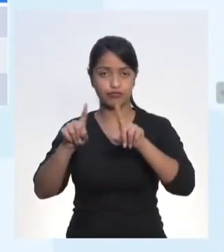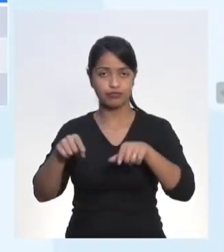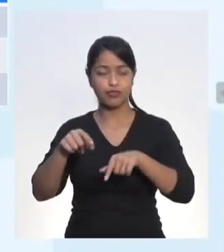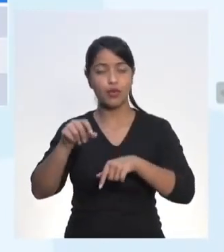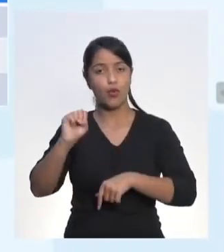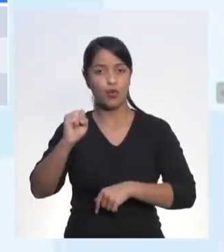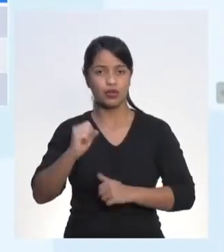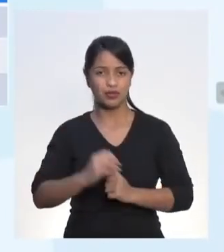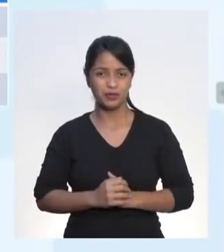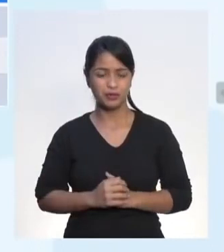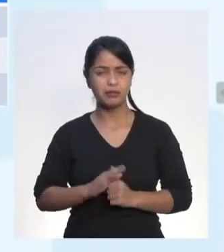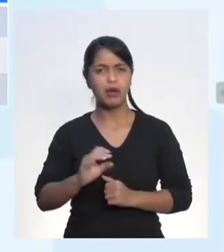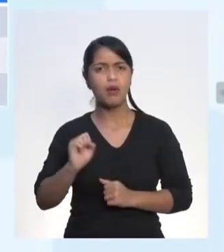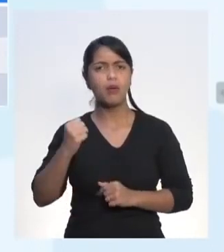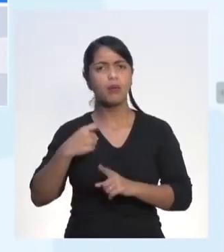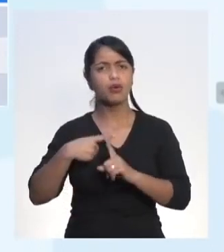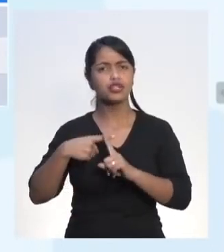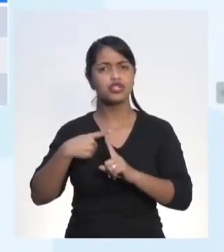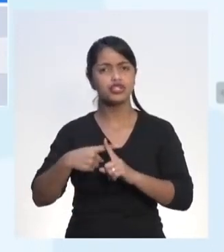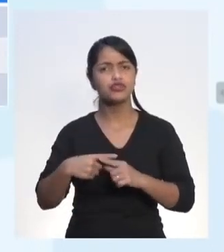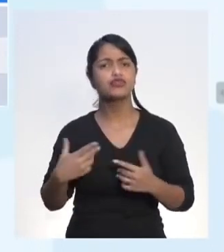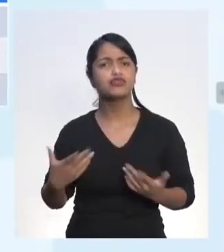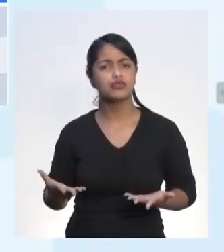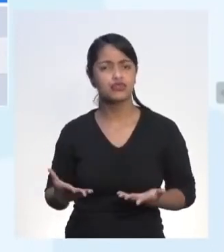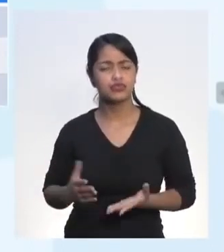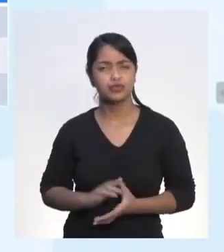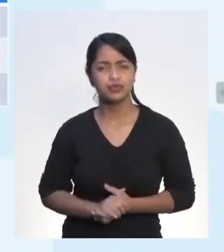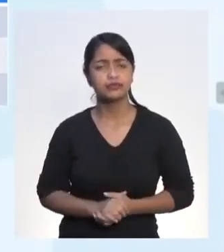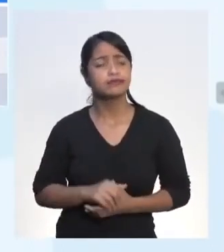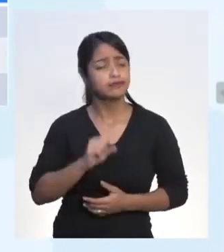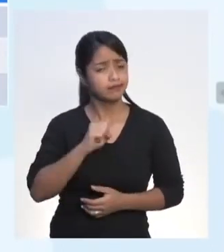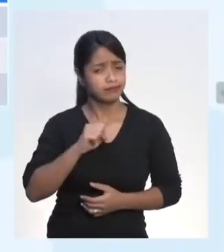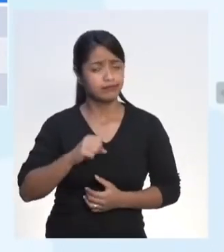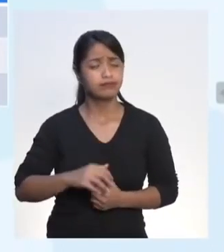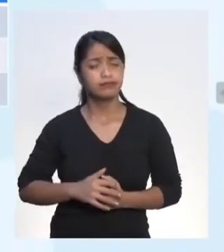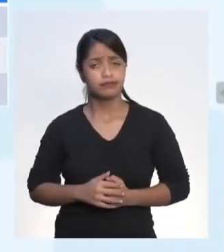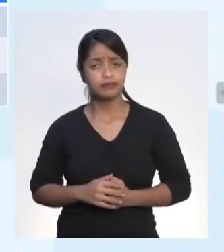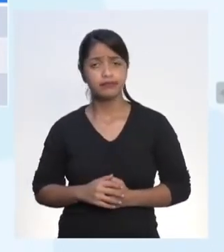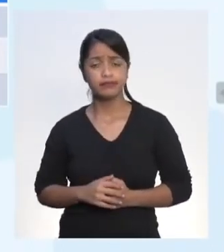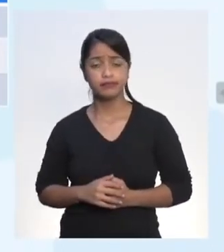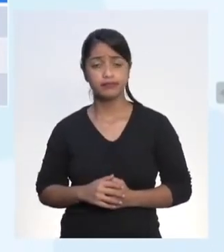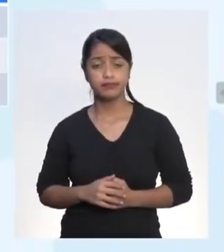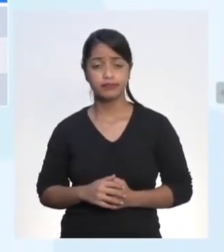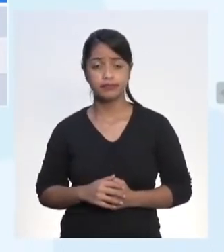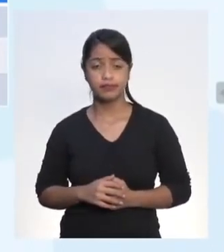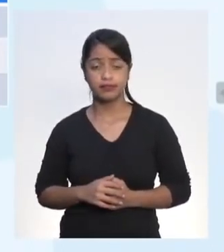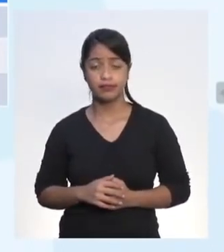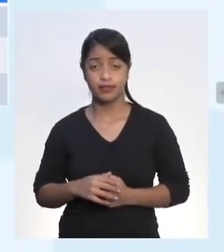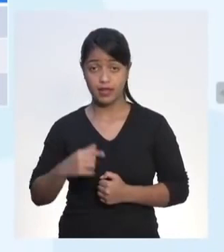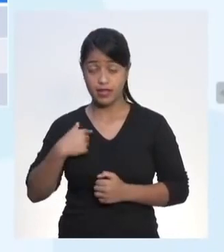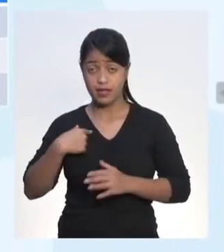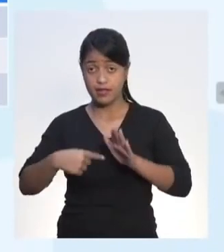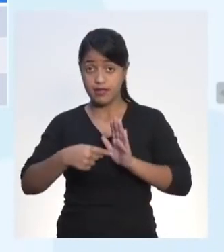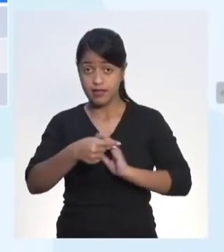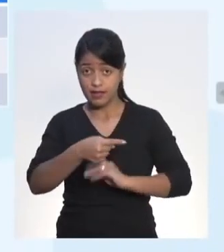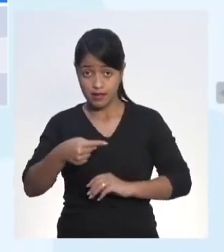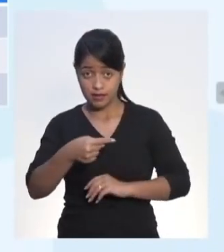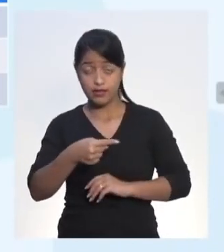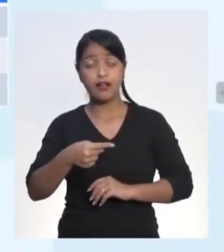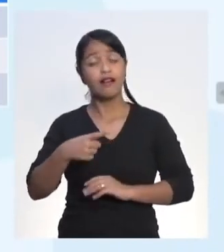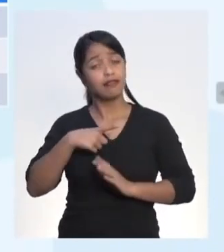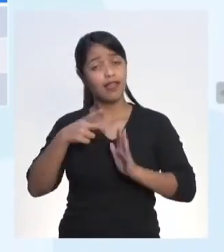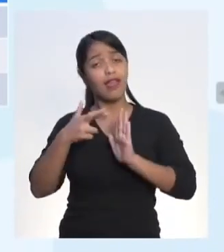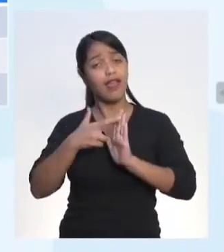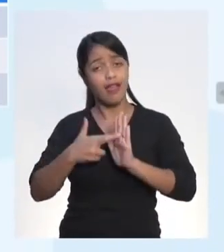é positivo, Osmar. Sim. Entendeu? Quando eu subtraio, no entanto, é uma regra de sinal aqui,